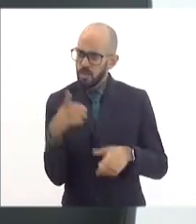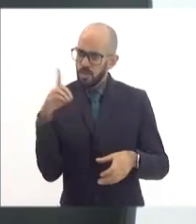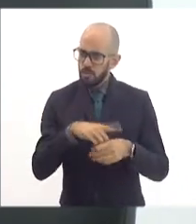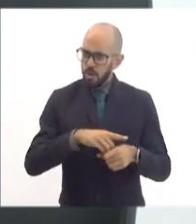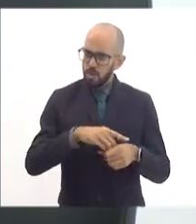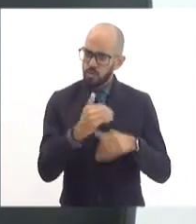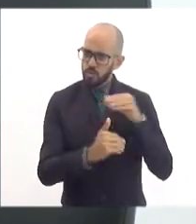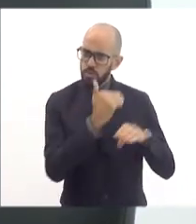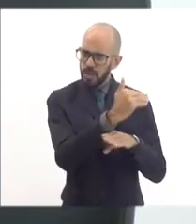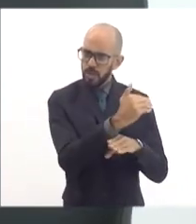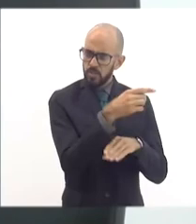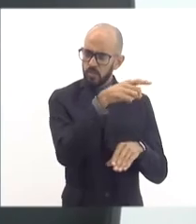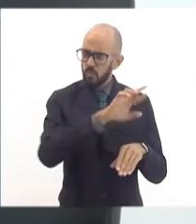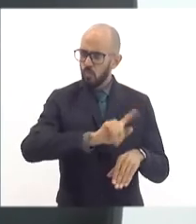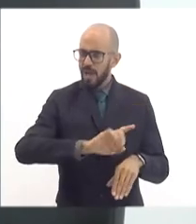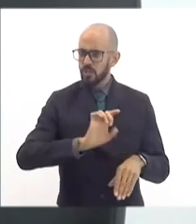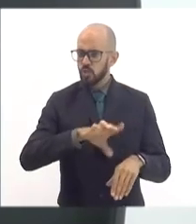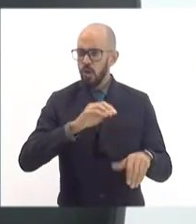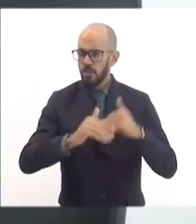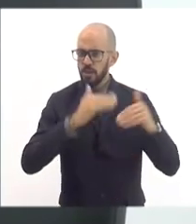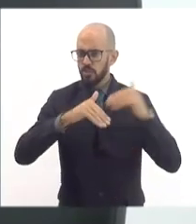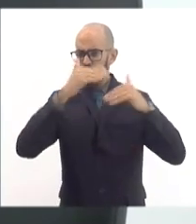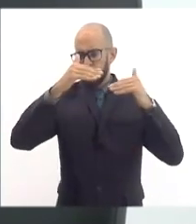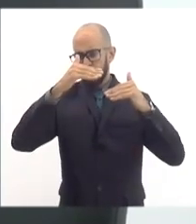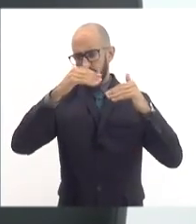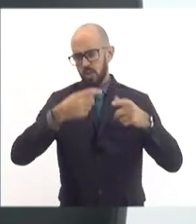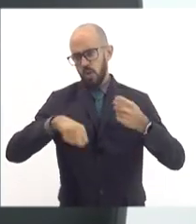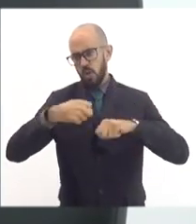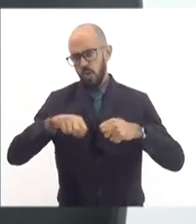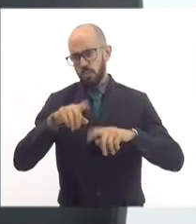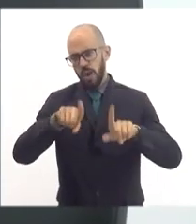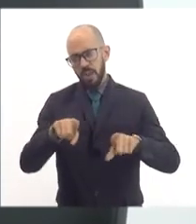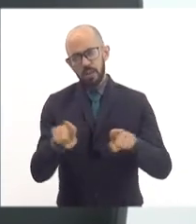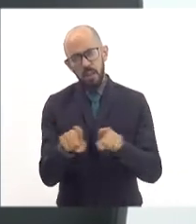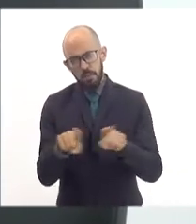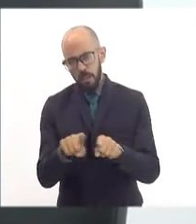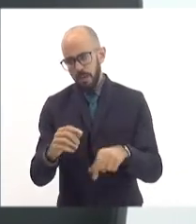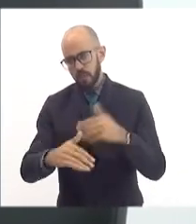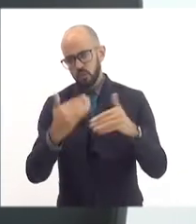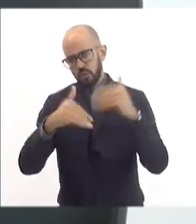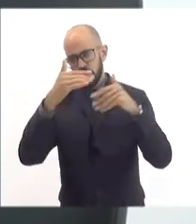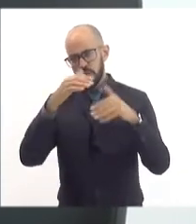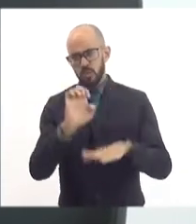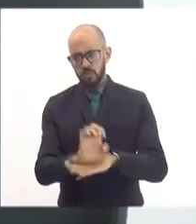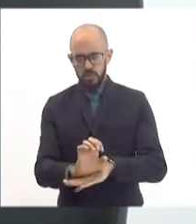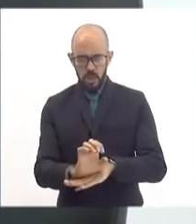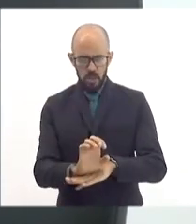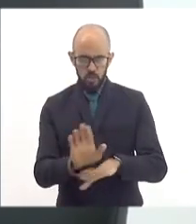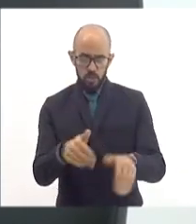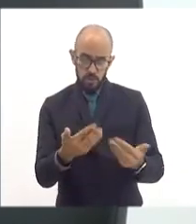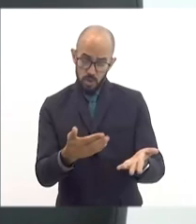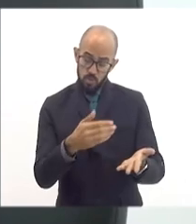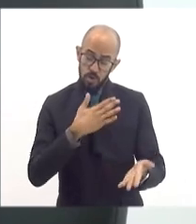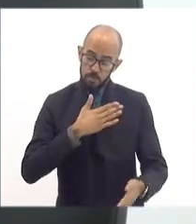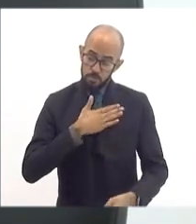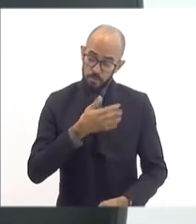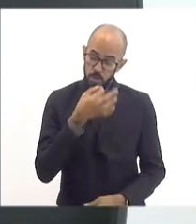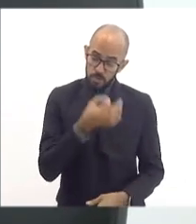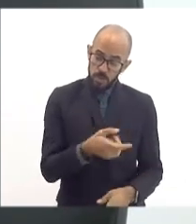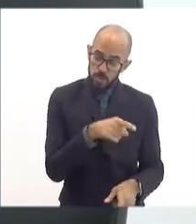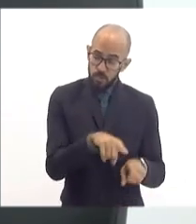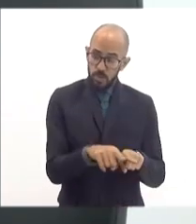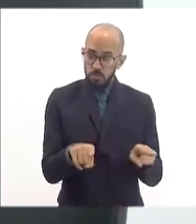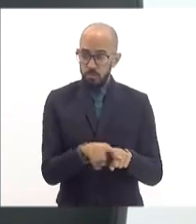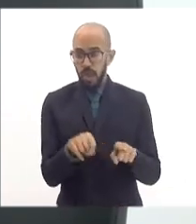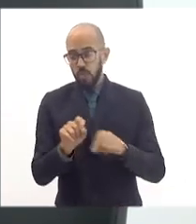desenvolvimento econômico, é para a questão do desenvolvimento do Estado, né? E, inicialmente, até uma das propostas era essa,